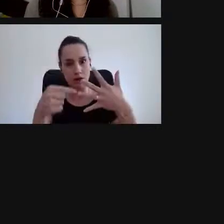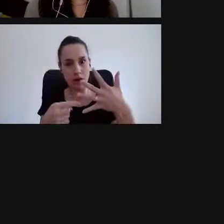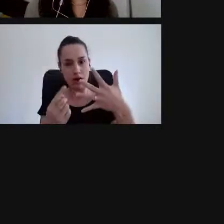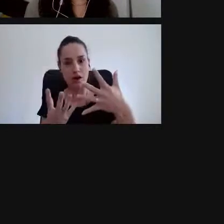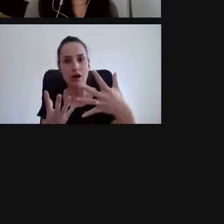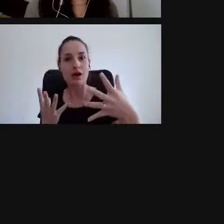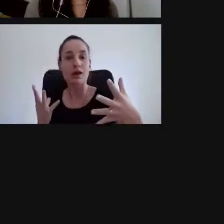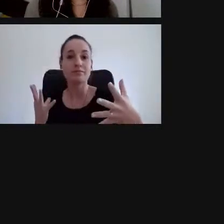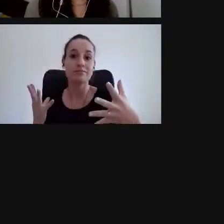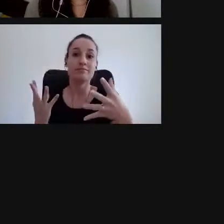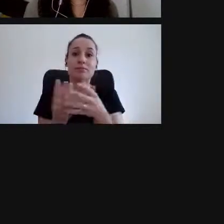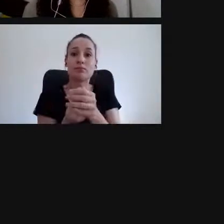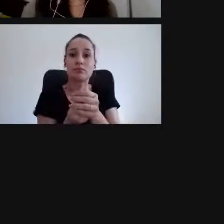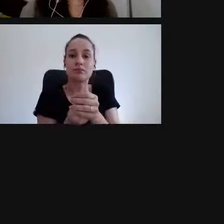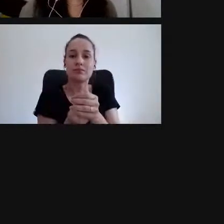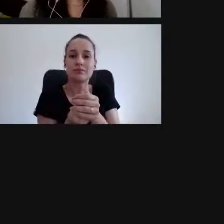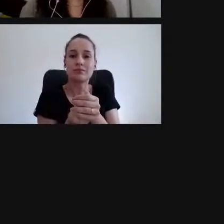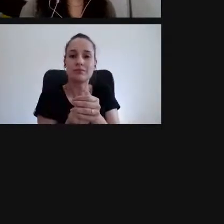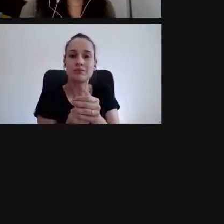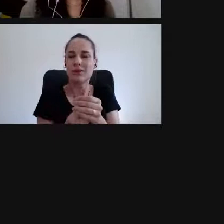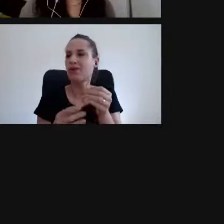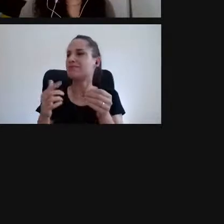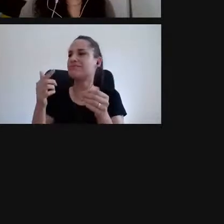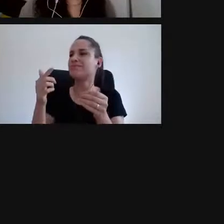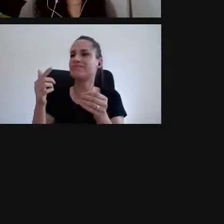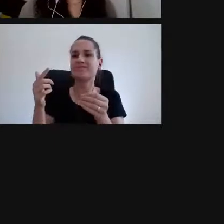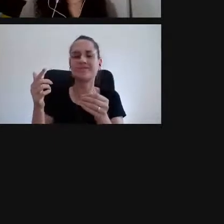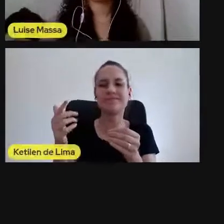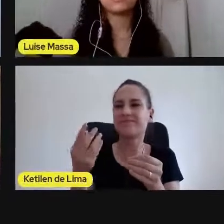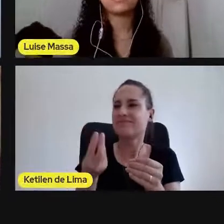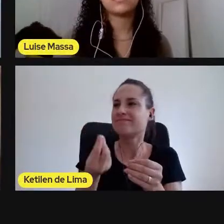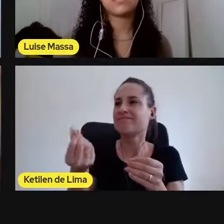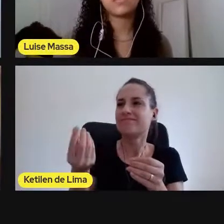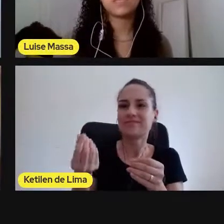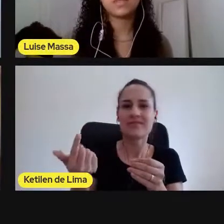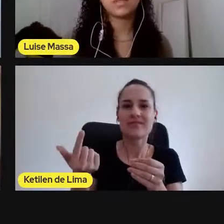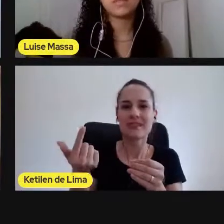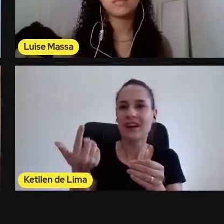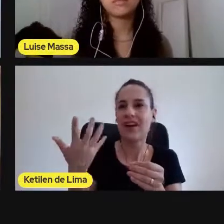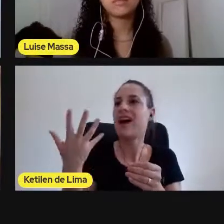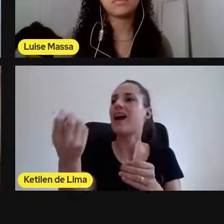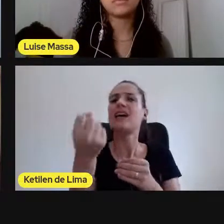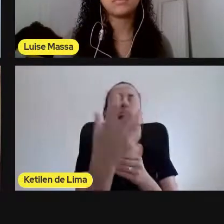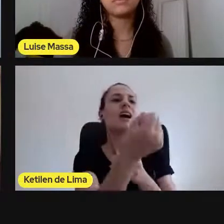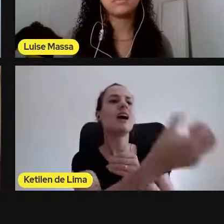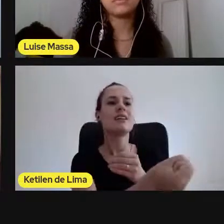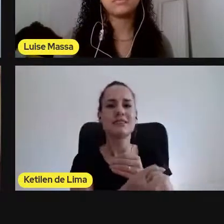não se importando com uma ideia de aceitação,